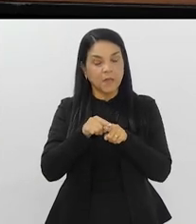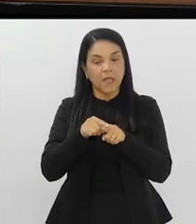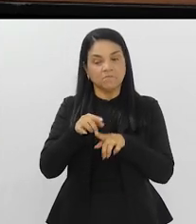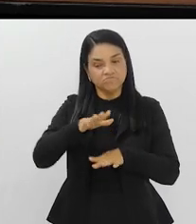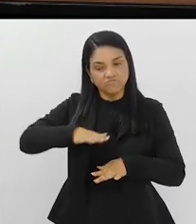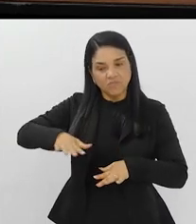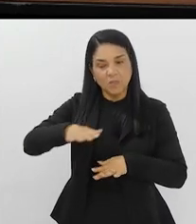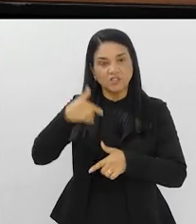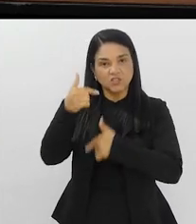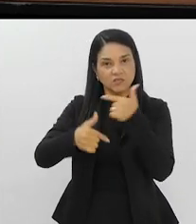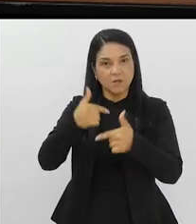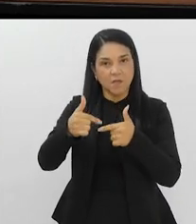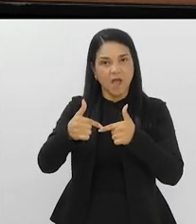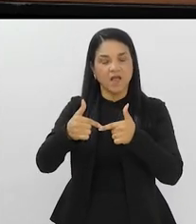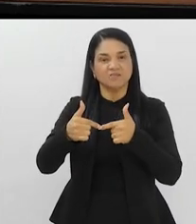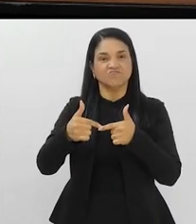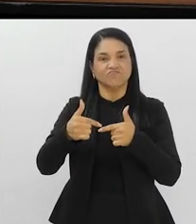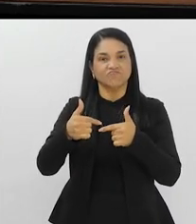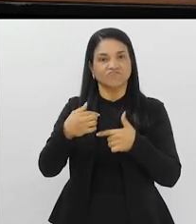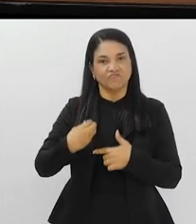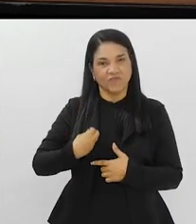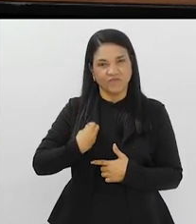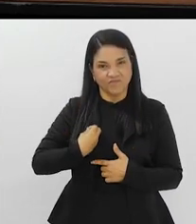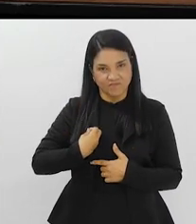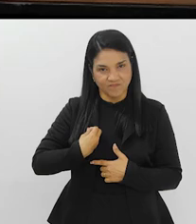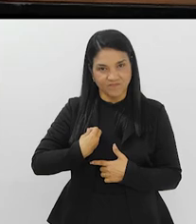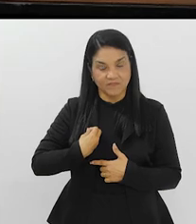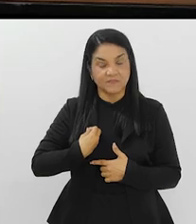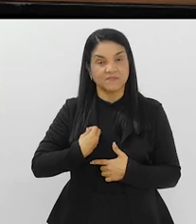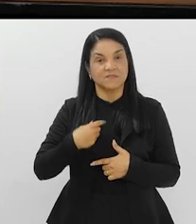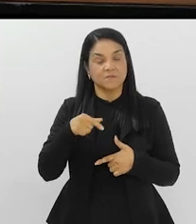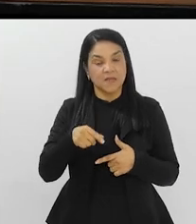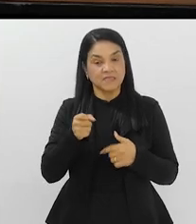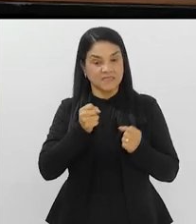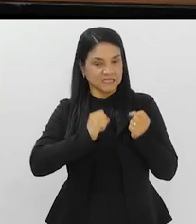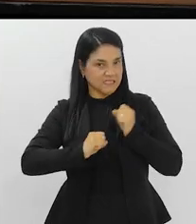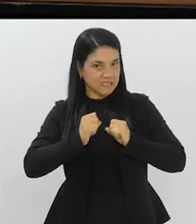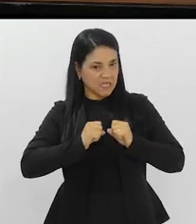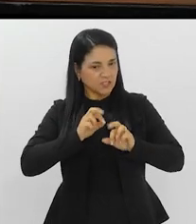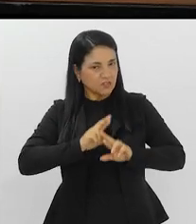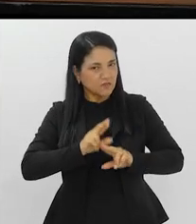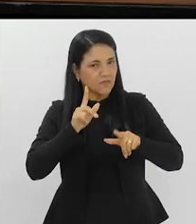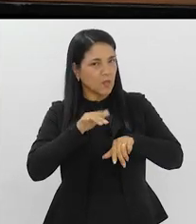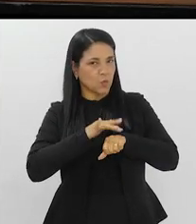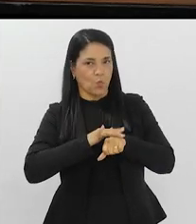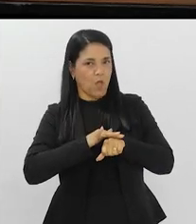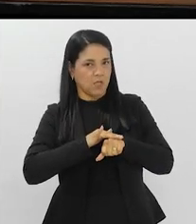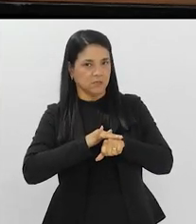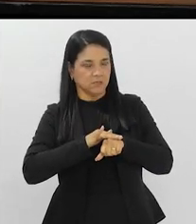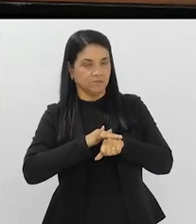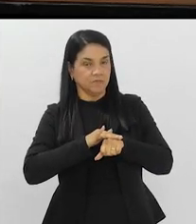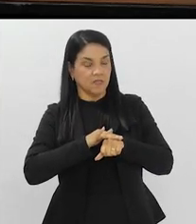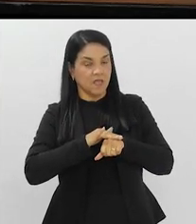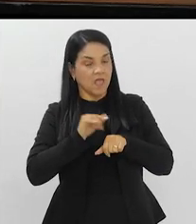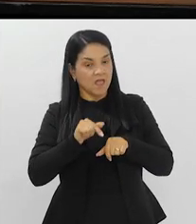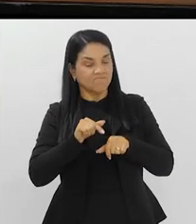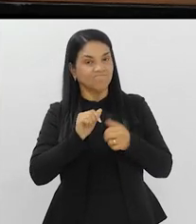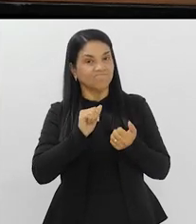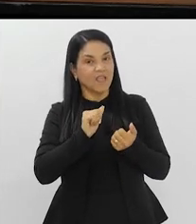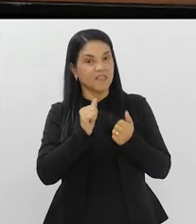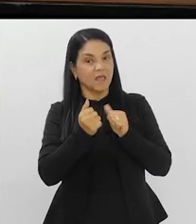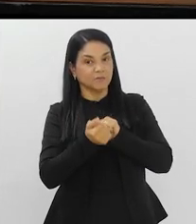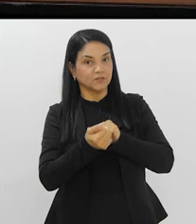no ambiente de trabalho. Mas a ansiedade, ela não é em si uma doença. A ansiedade é um fenômeno